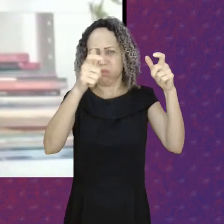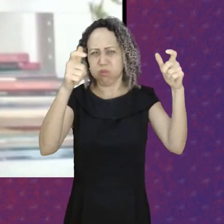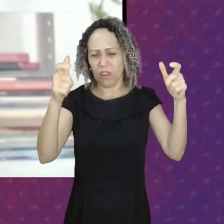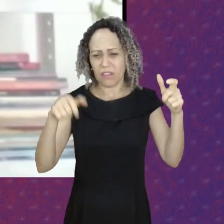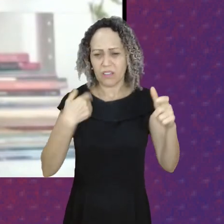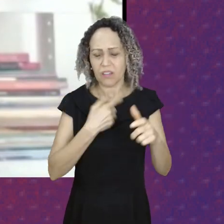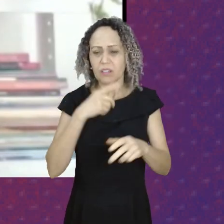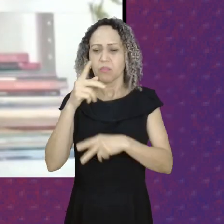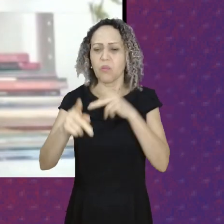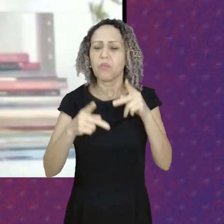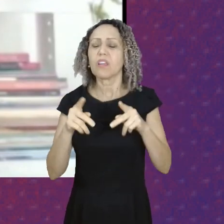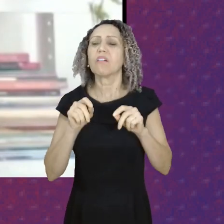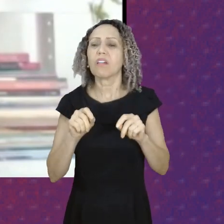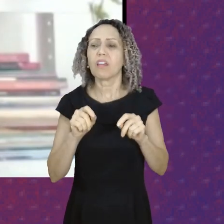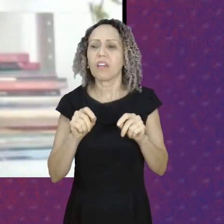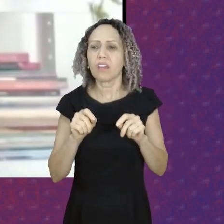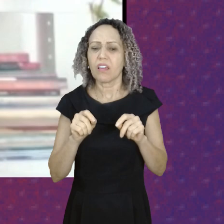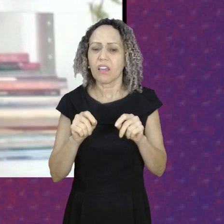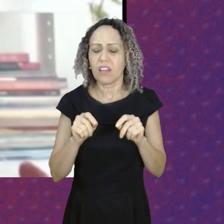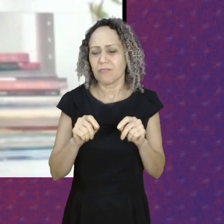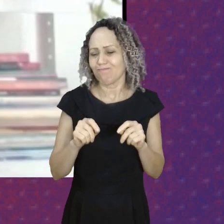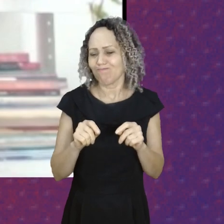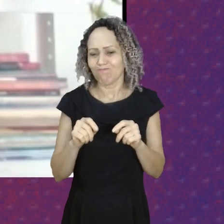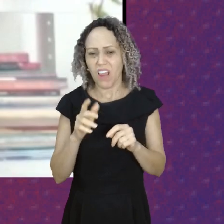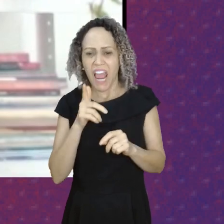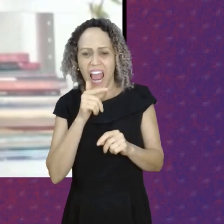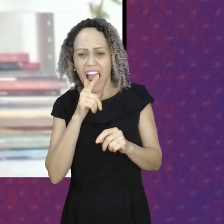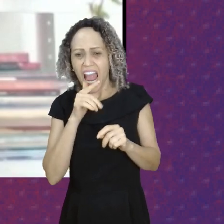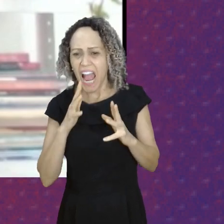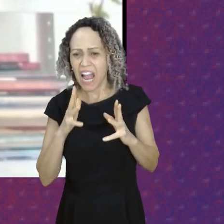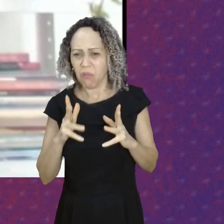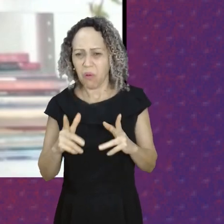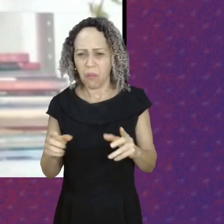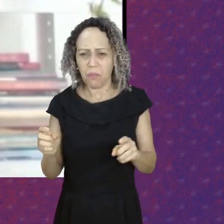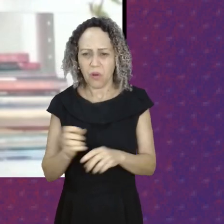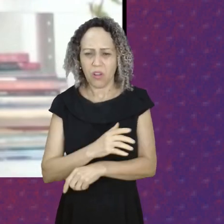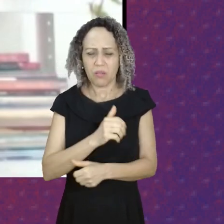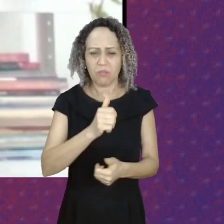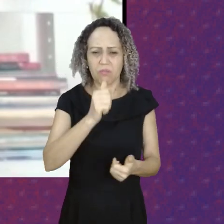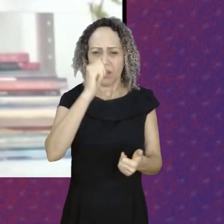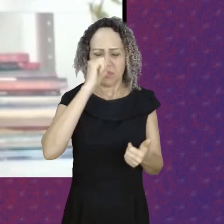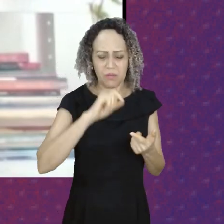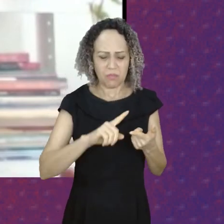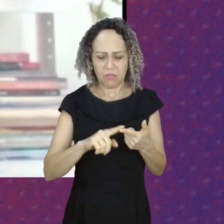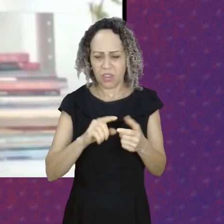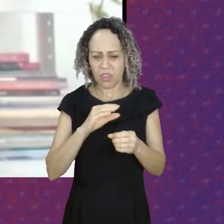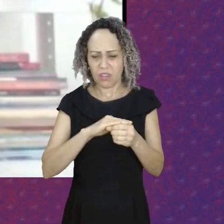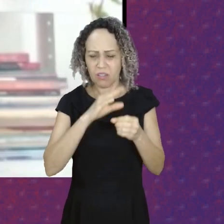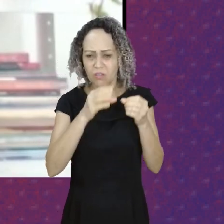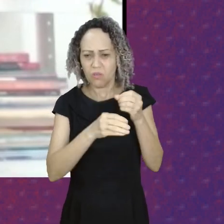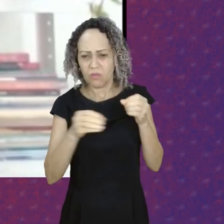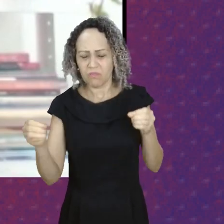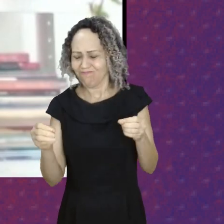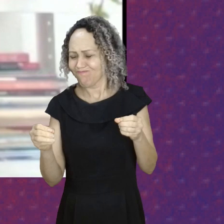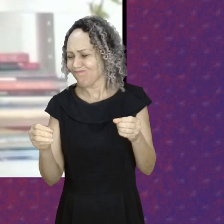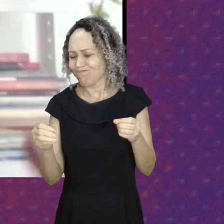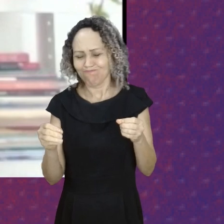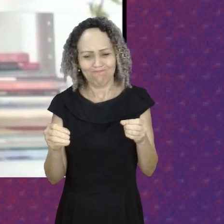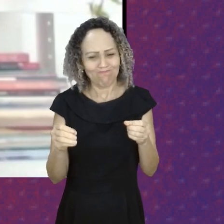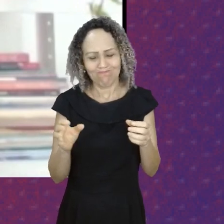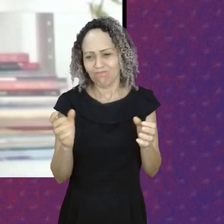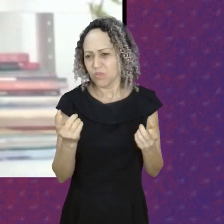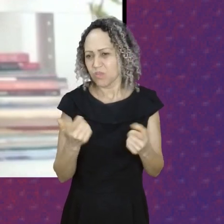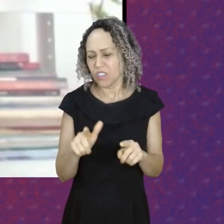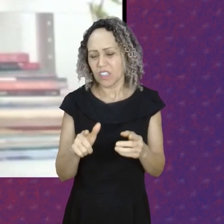não apresentavam água potável, esgotamento sanitário, o que complicou muito